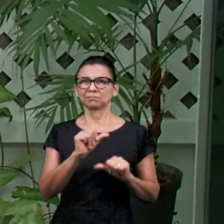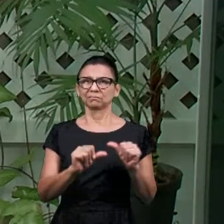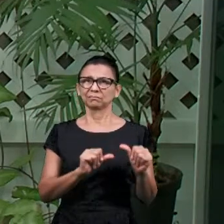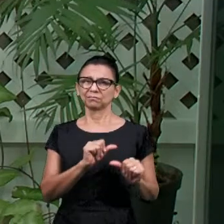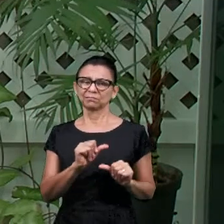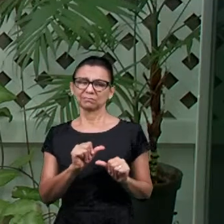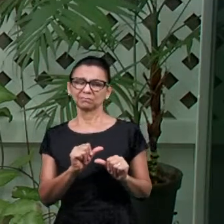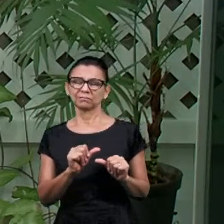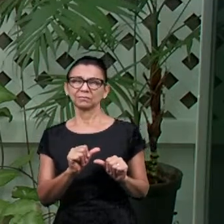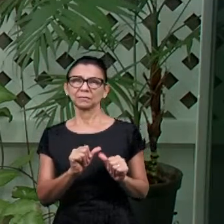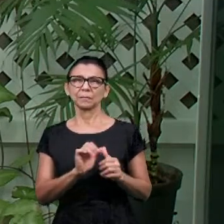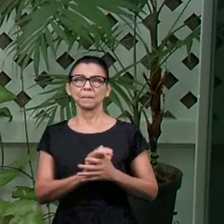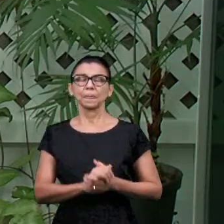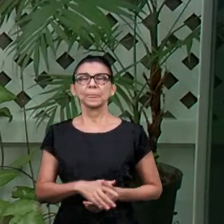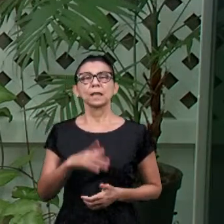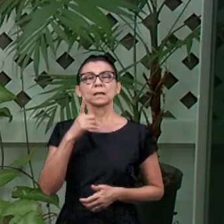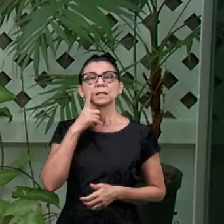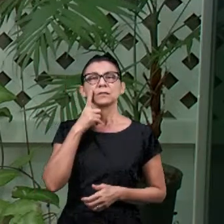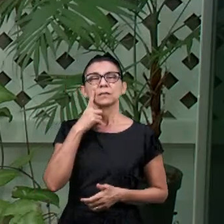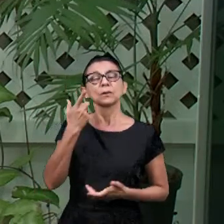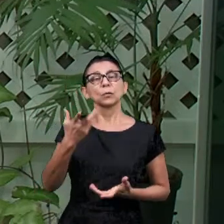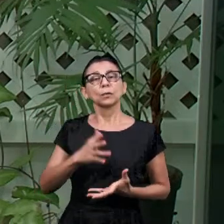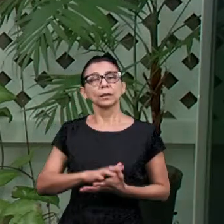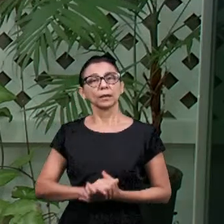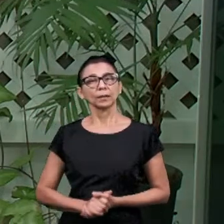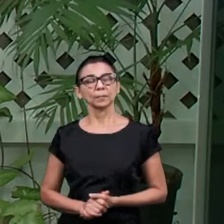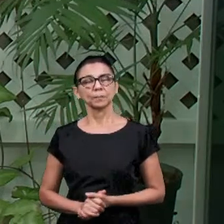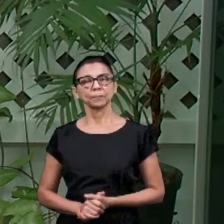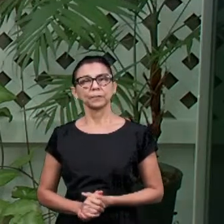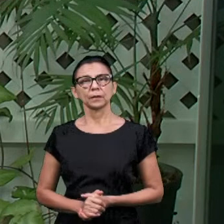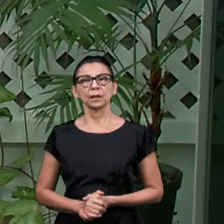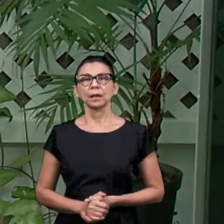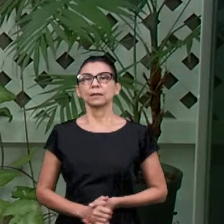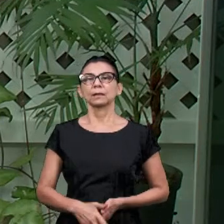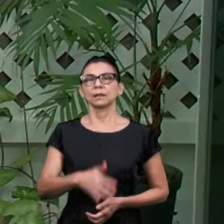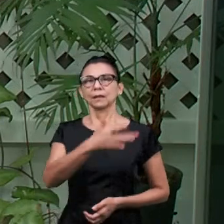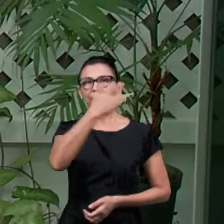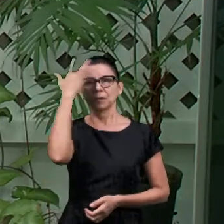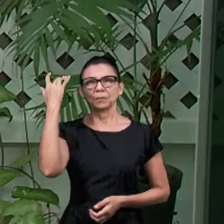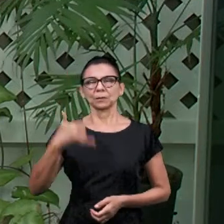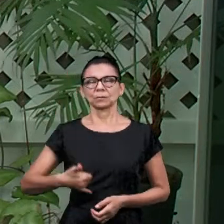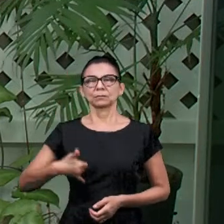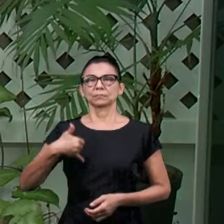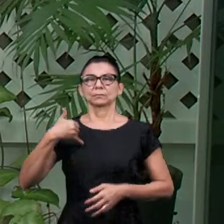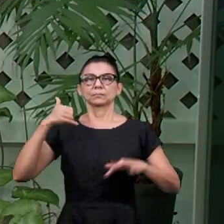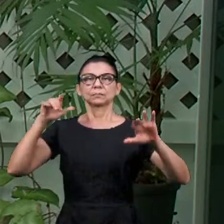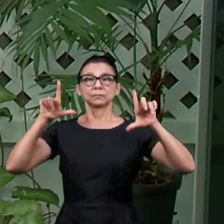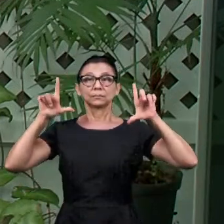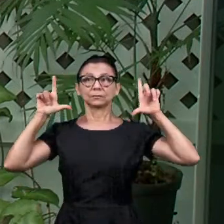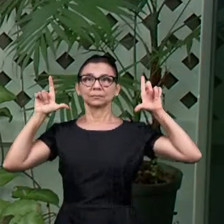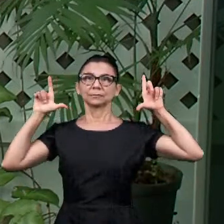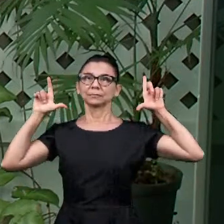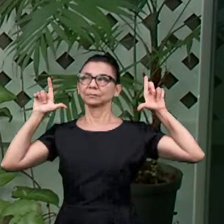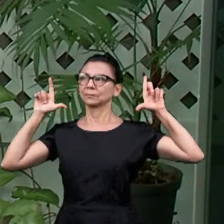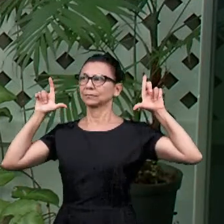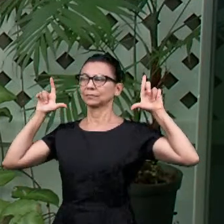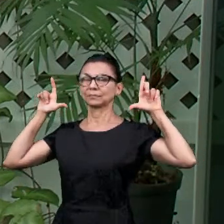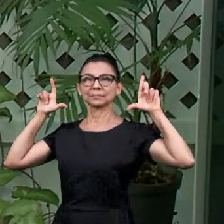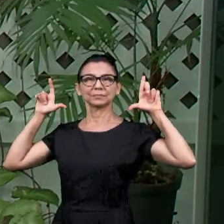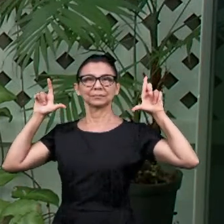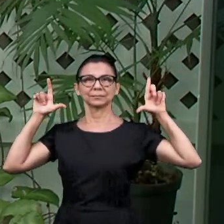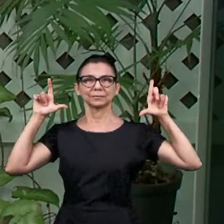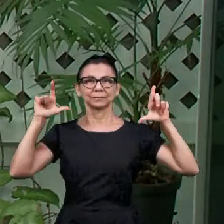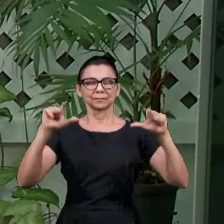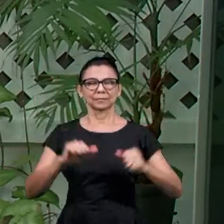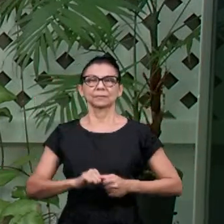aves do céu. Somente. O homem cresceu, fez crescer o reino. O Brasil é todo evangélico.